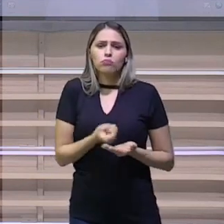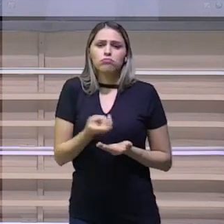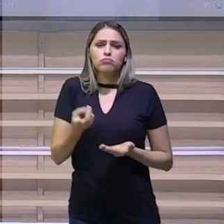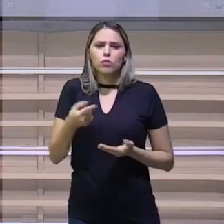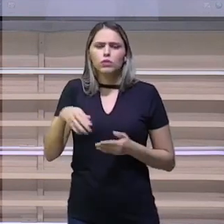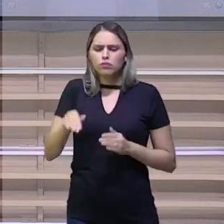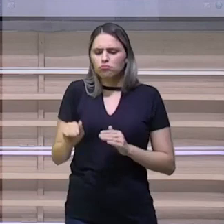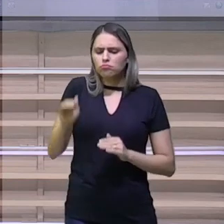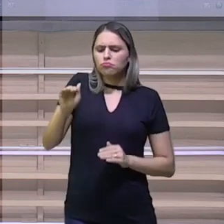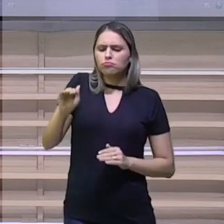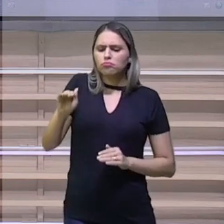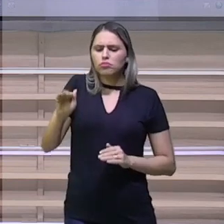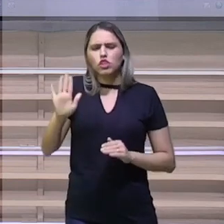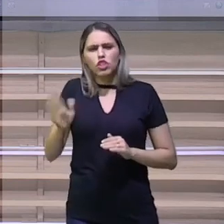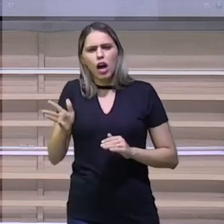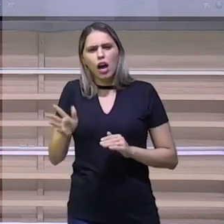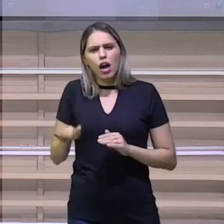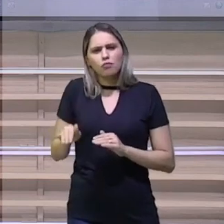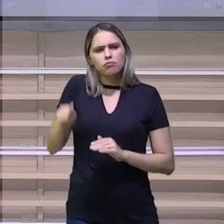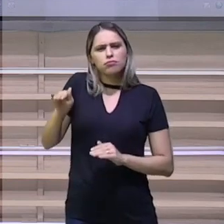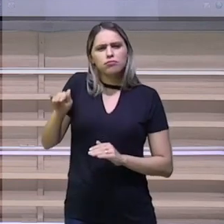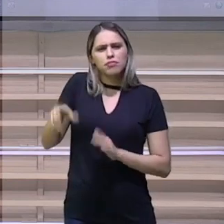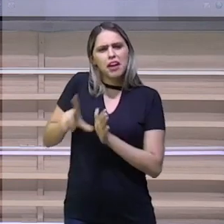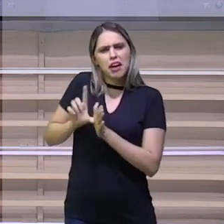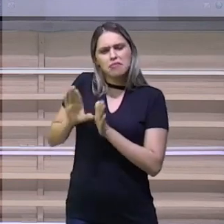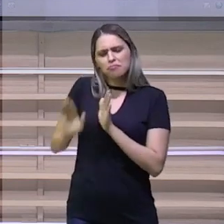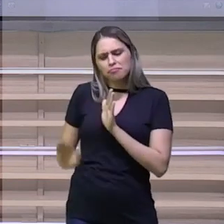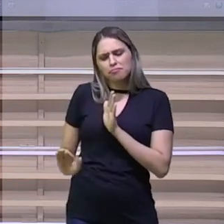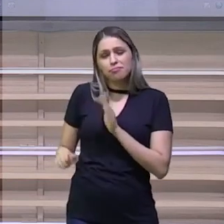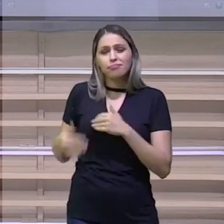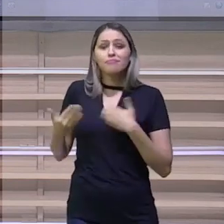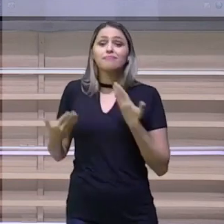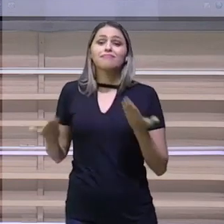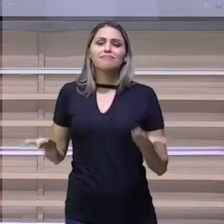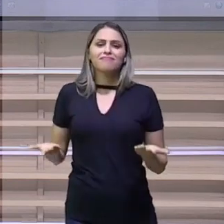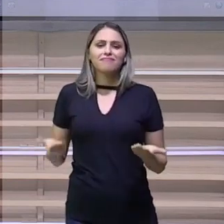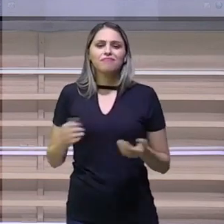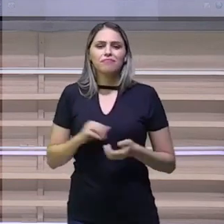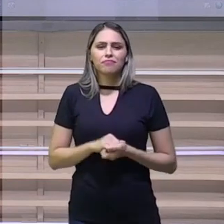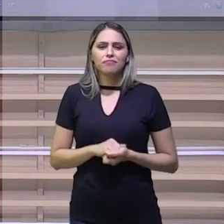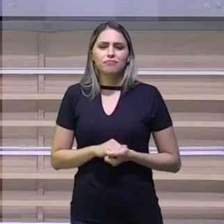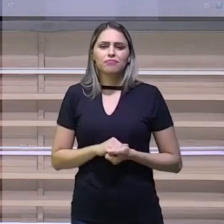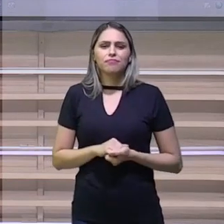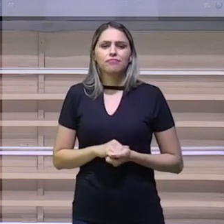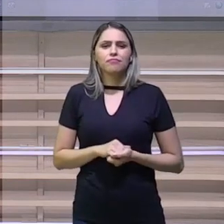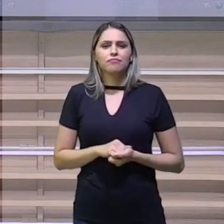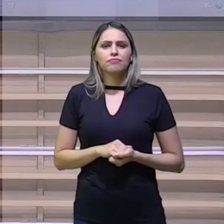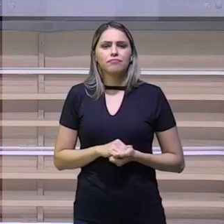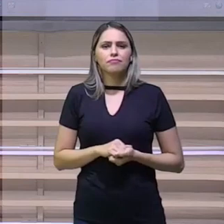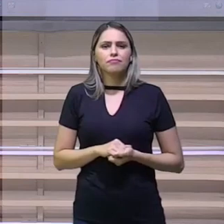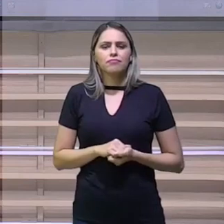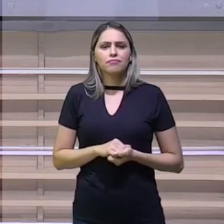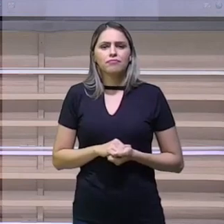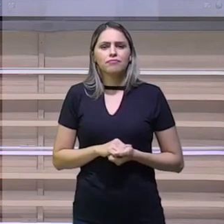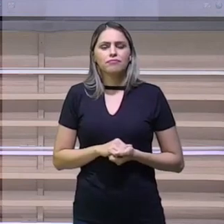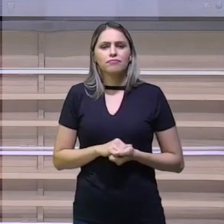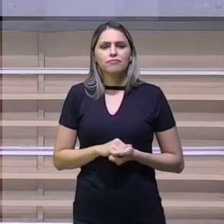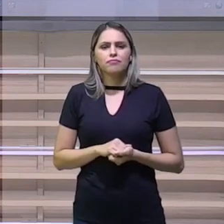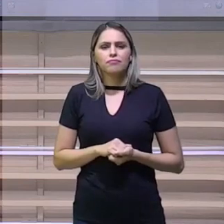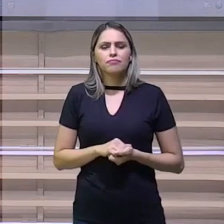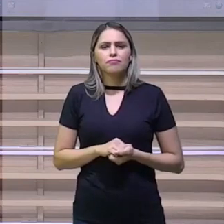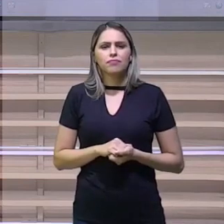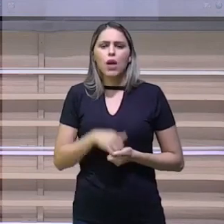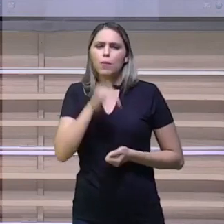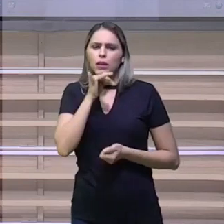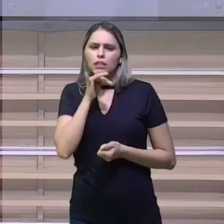você cresceu. No final do ano, também o 1, 2, 3 e já. O professor